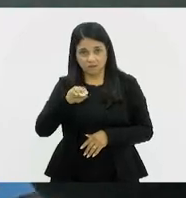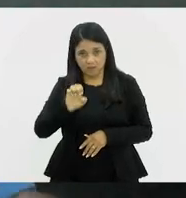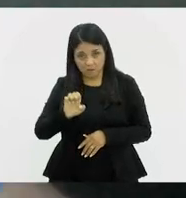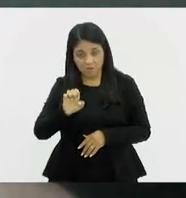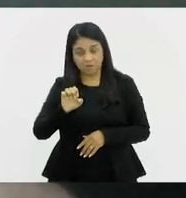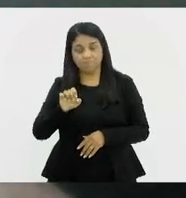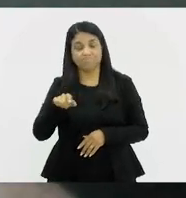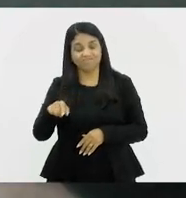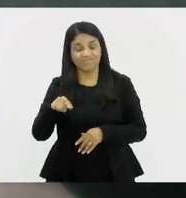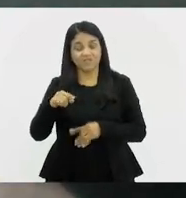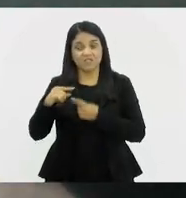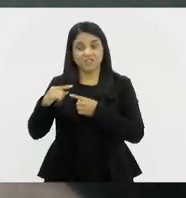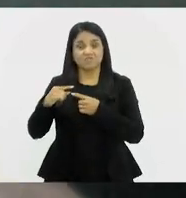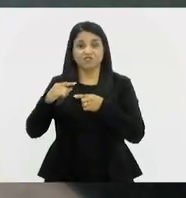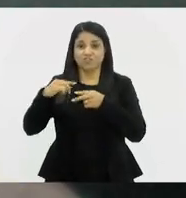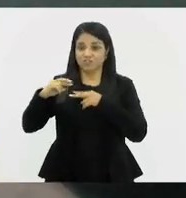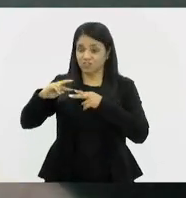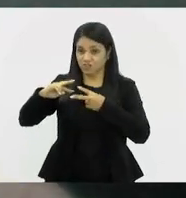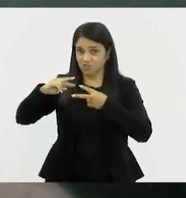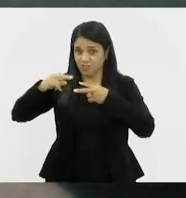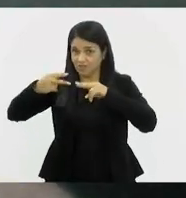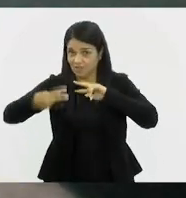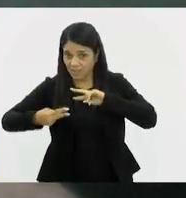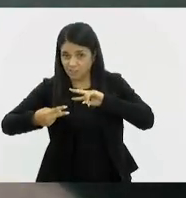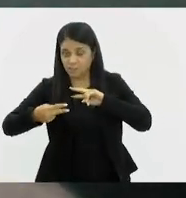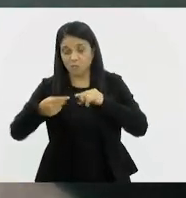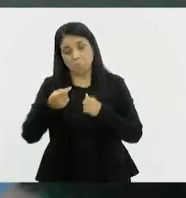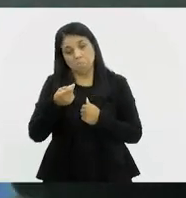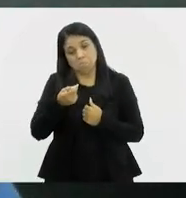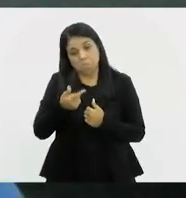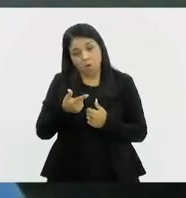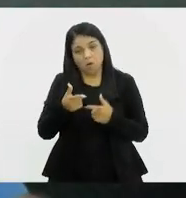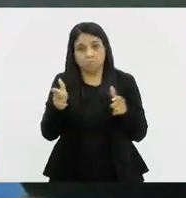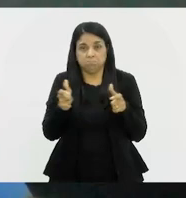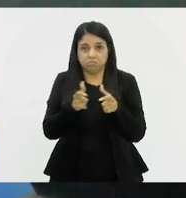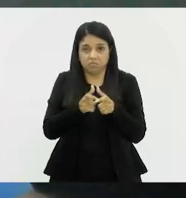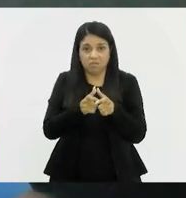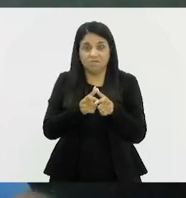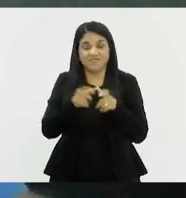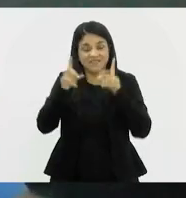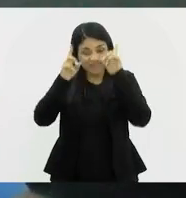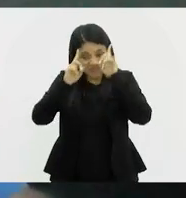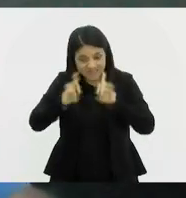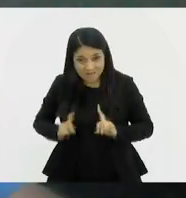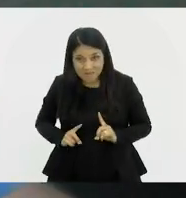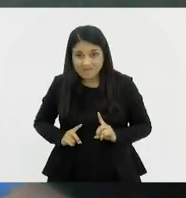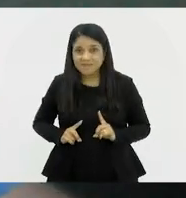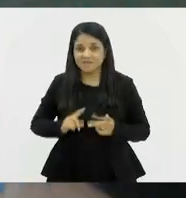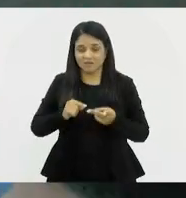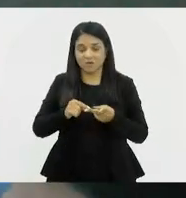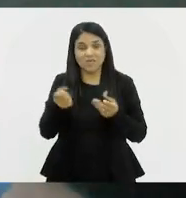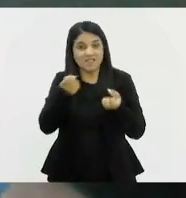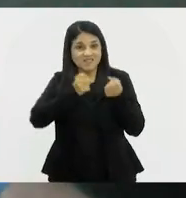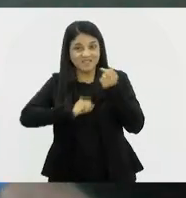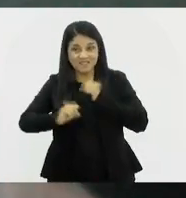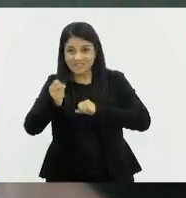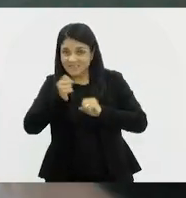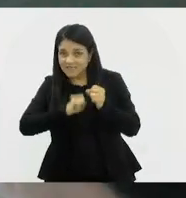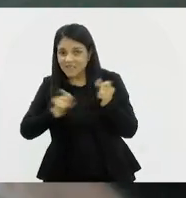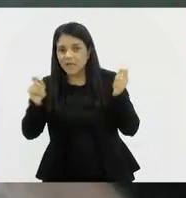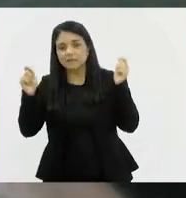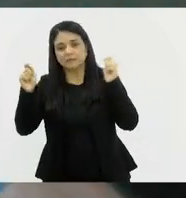desenvolver, teremos pouco. Mas a depressão e o transtorno de ansiedade, tem muita coisa que pode ser feita